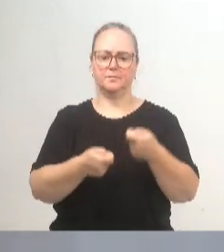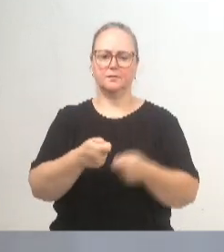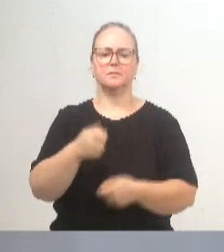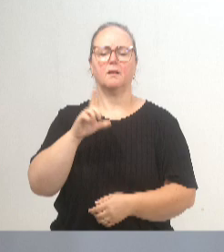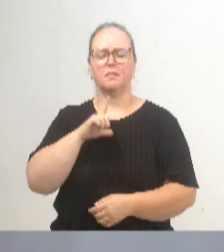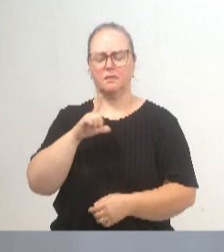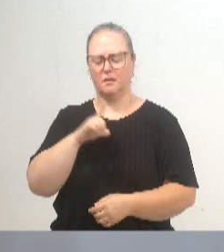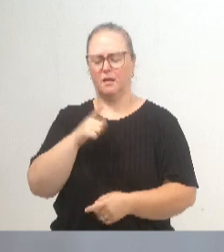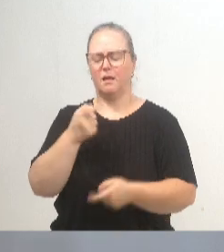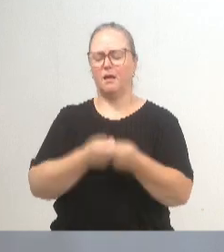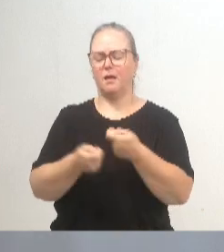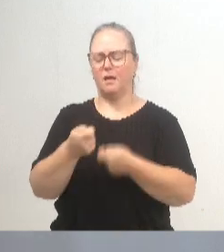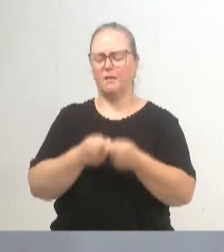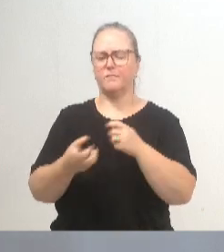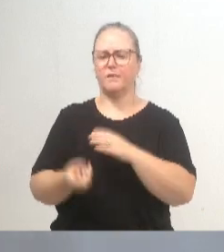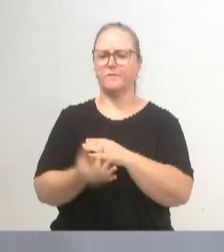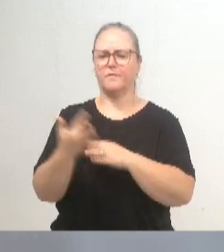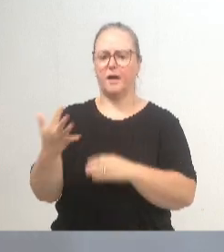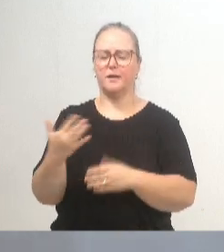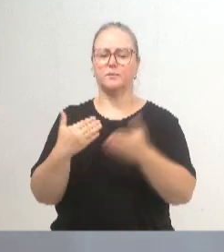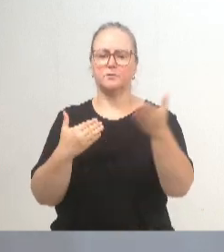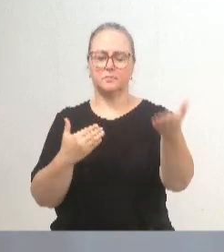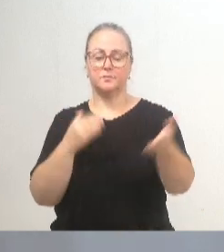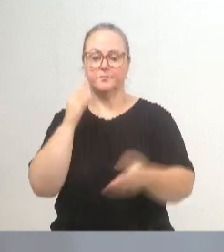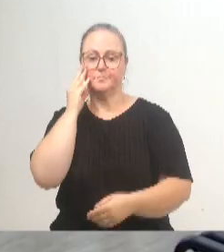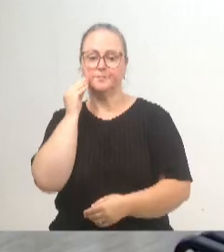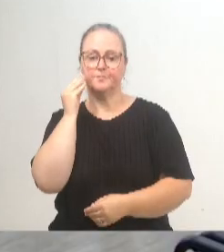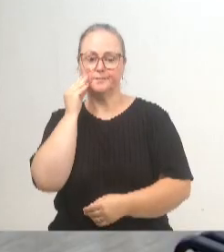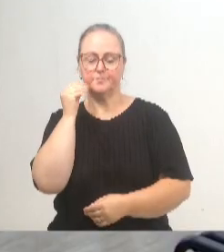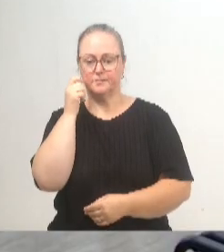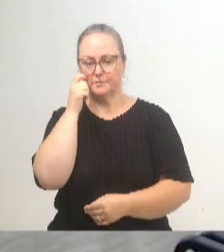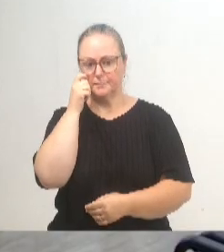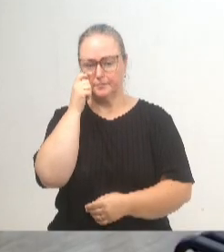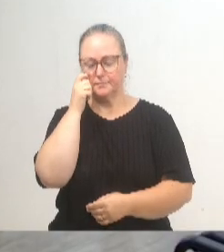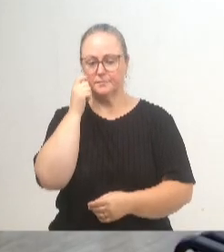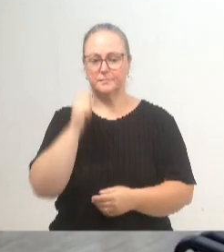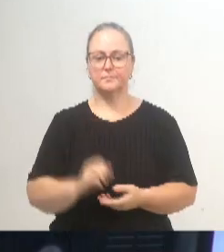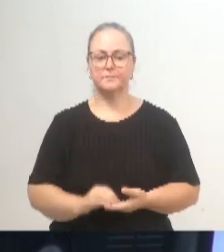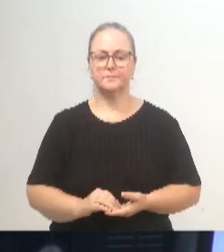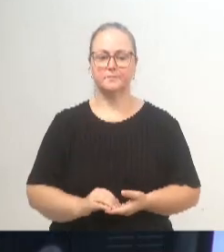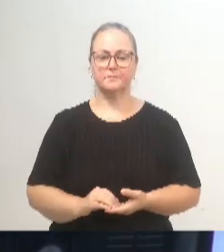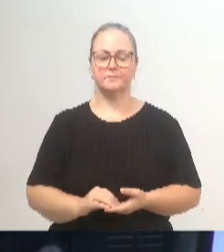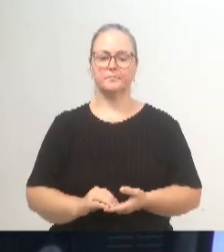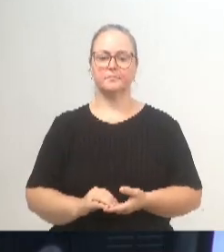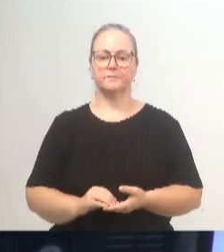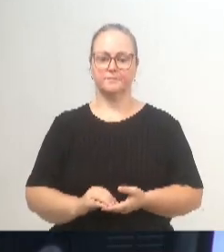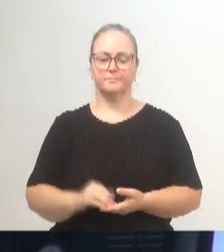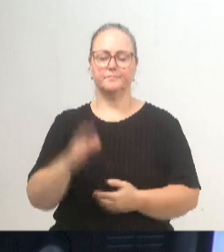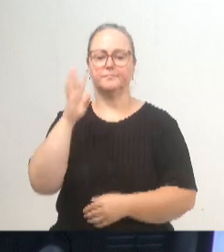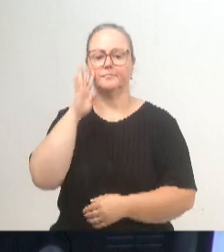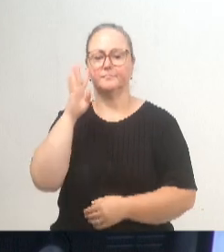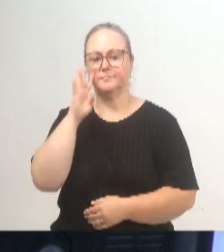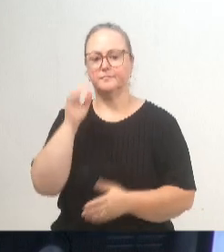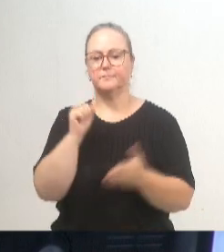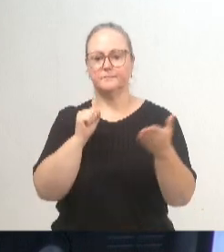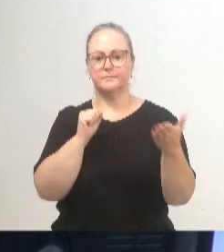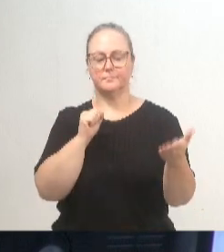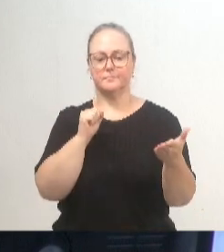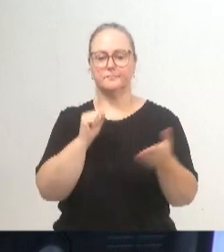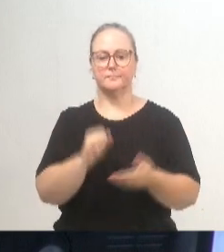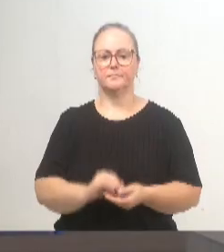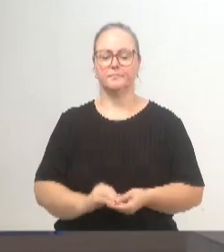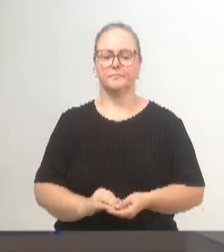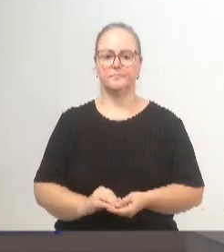isso. Concedo uma parte ao professor Gilson. Presidente, por favor, pela ordem. O senhor parte, vereador